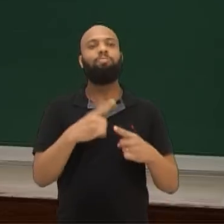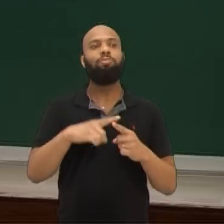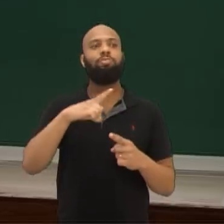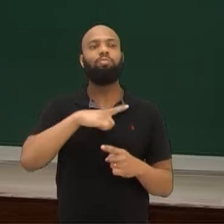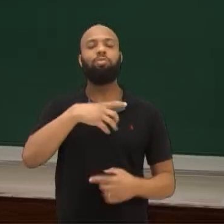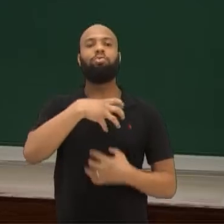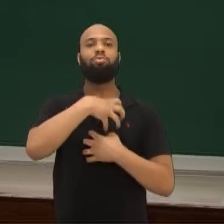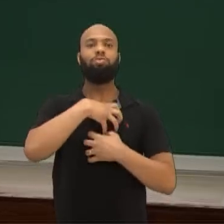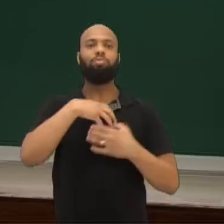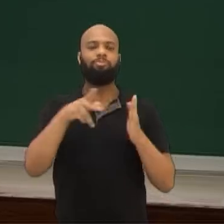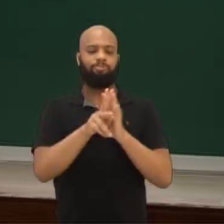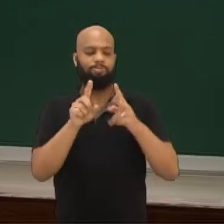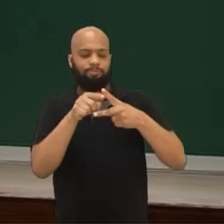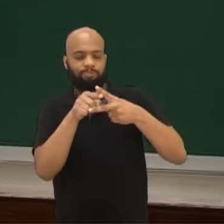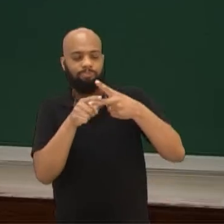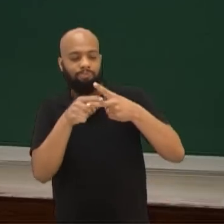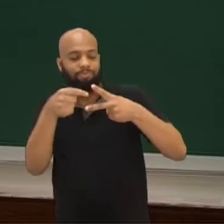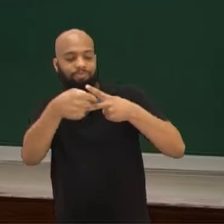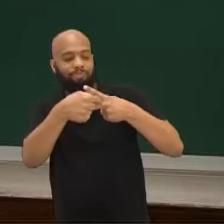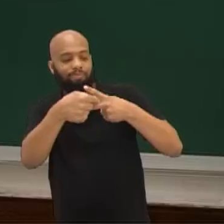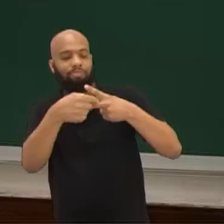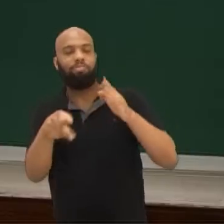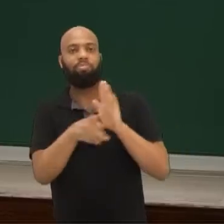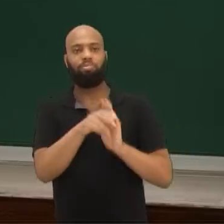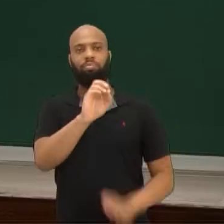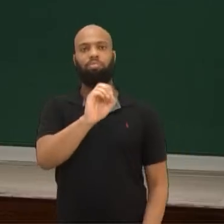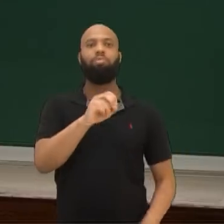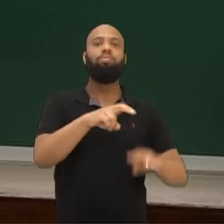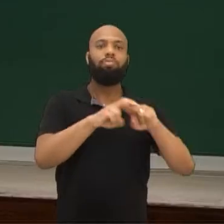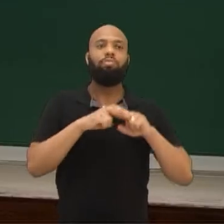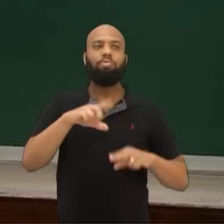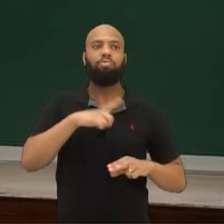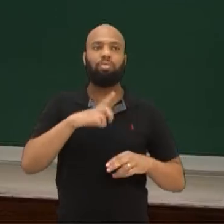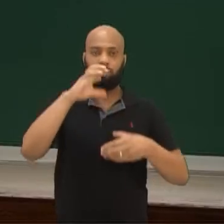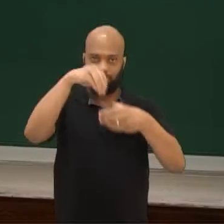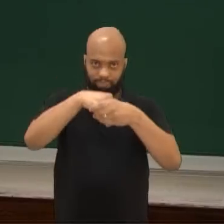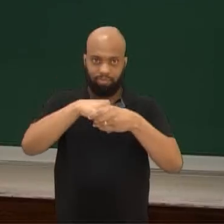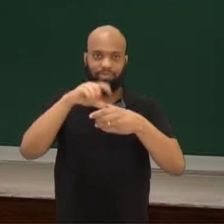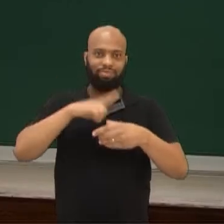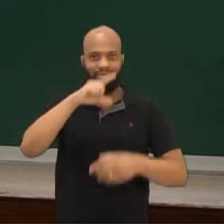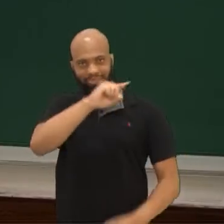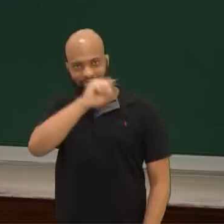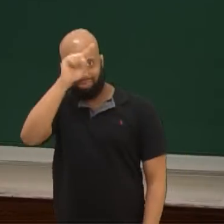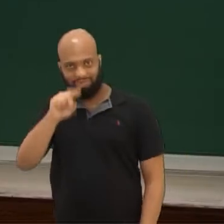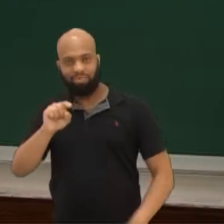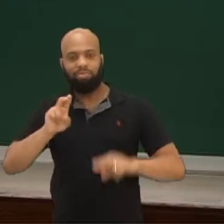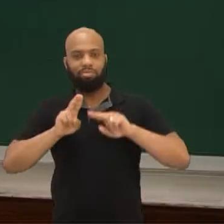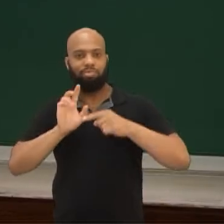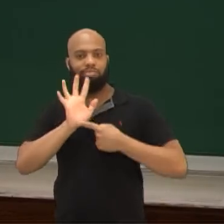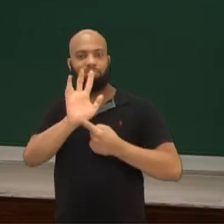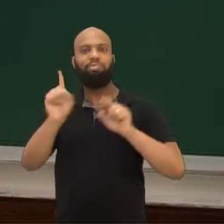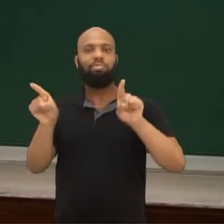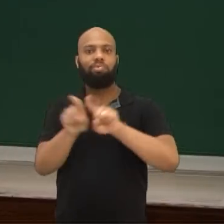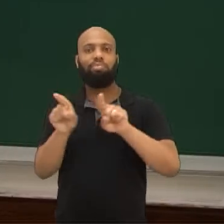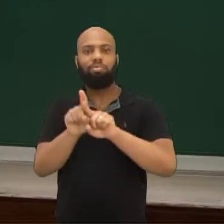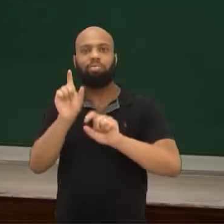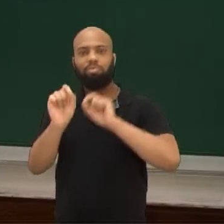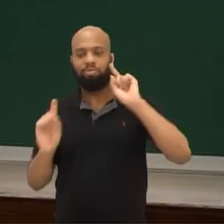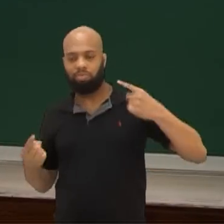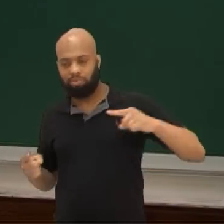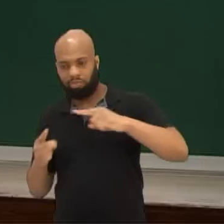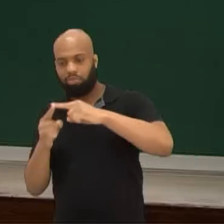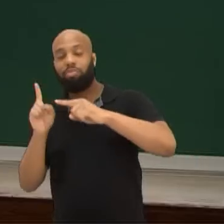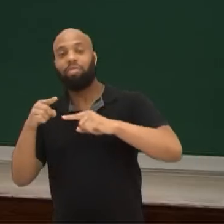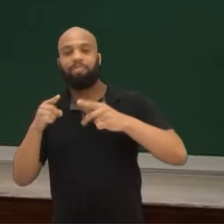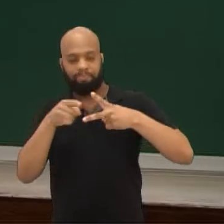inclinação está no O, a abertura está no O. Por isso que tem esse acento circunflexo em cima do O também, para indicar o que?